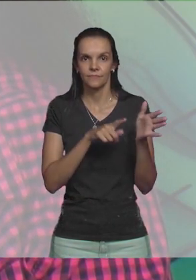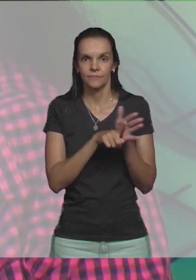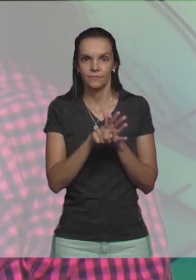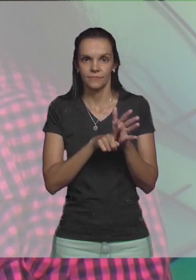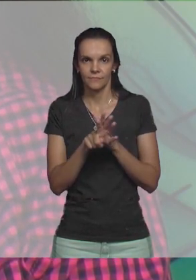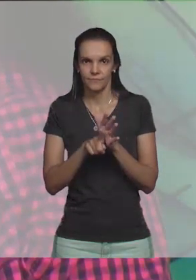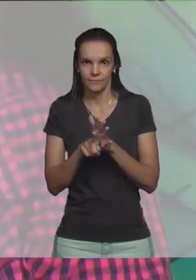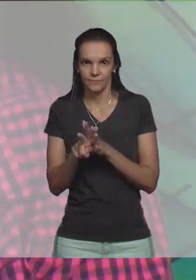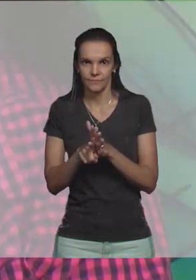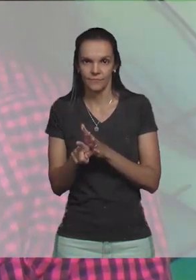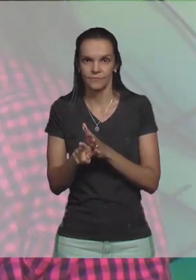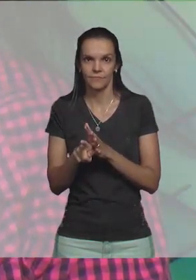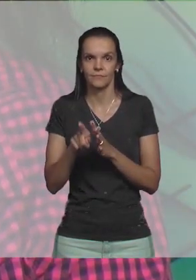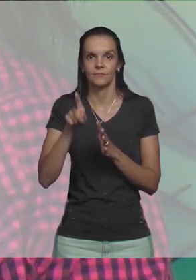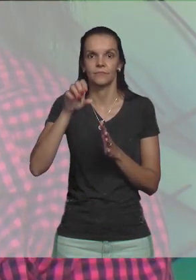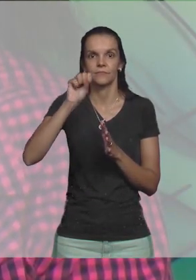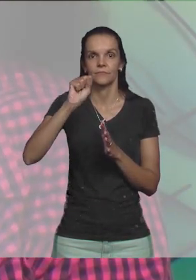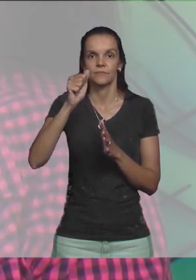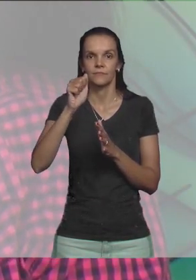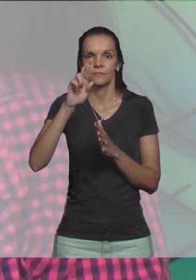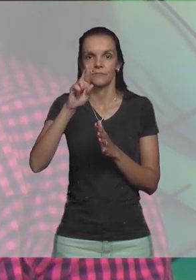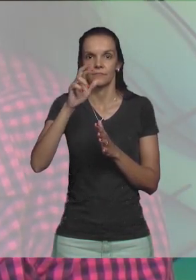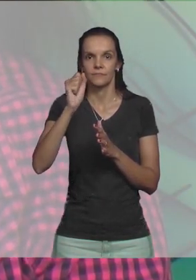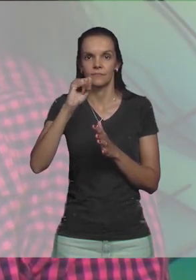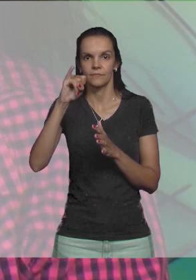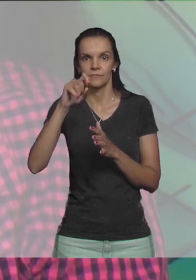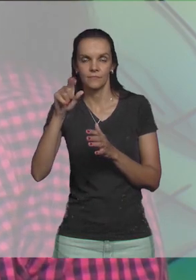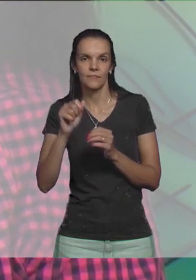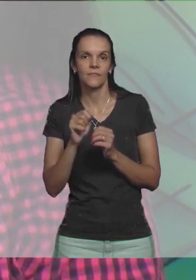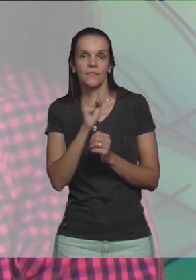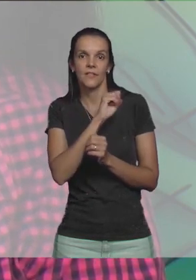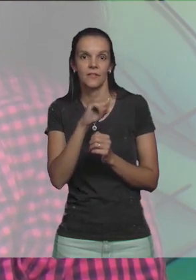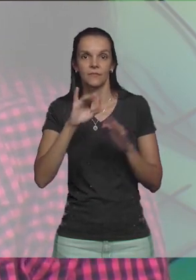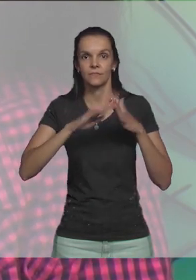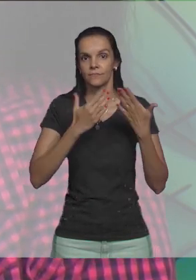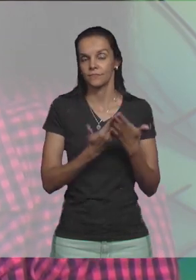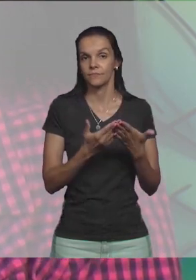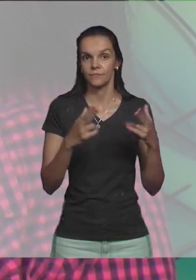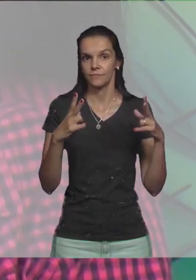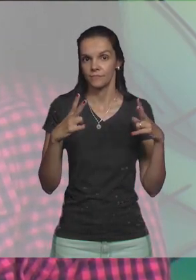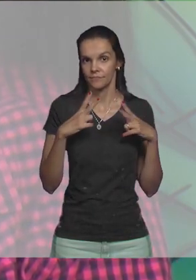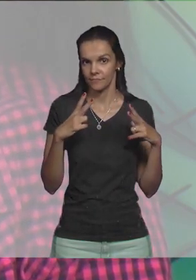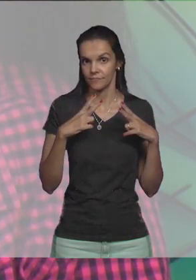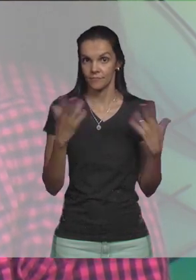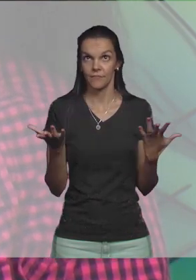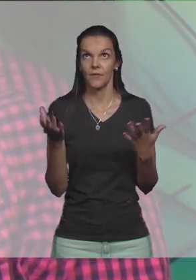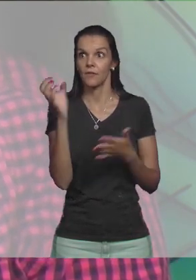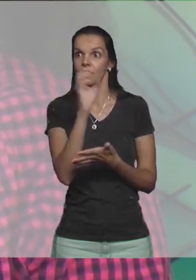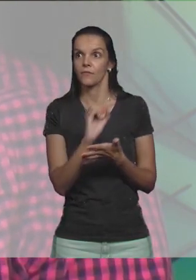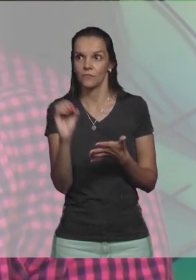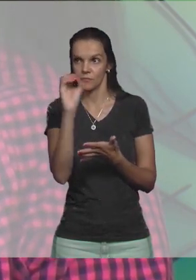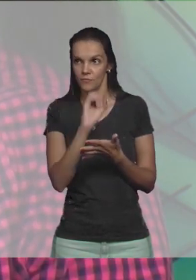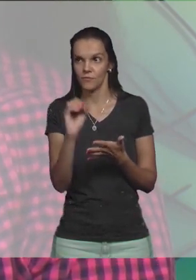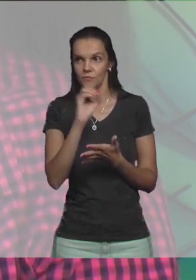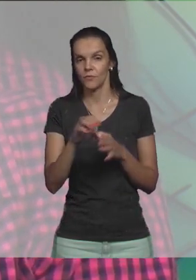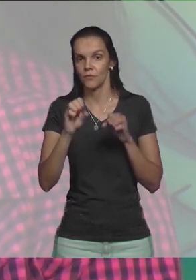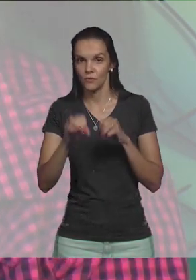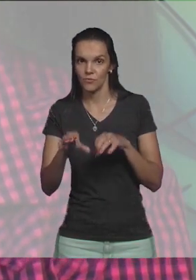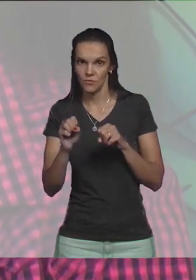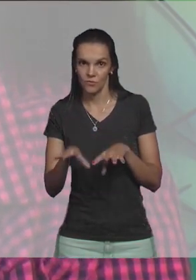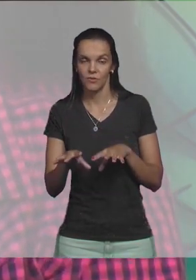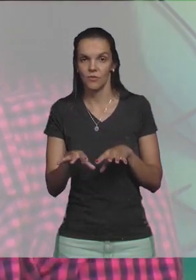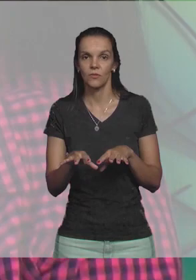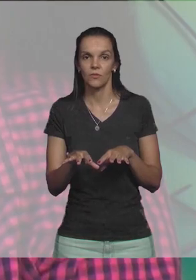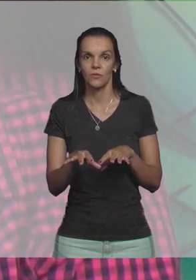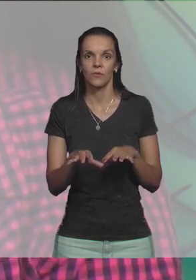pesquisa com a Saraí, também se a escola privada ela fosse tão excelente, para ver como o nosso ensino é defasado